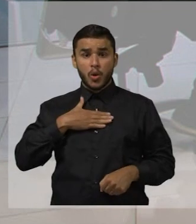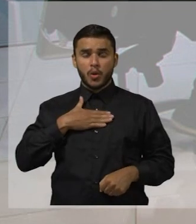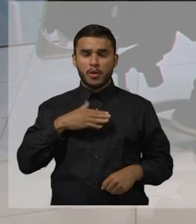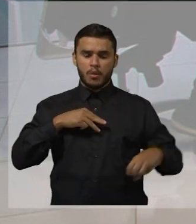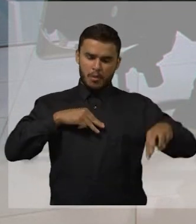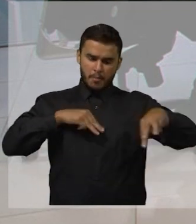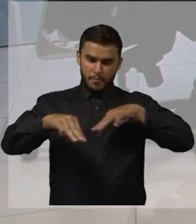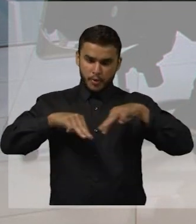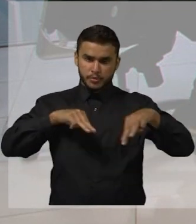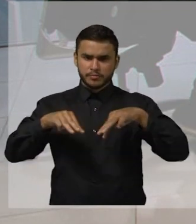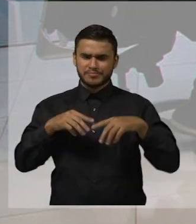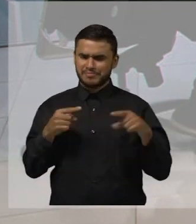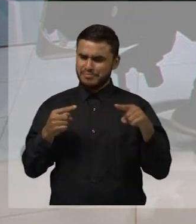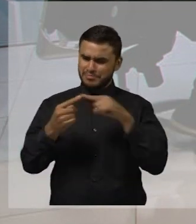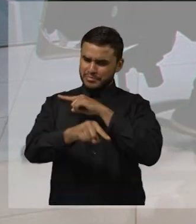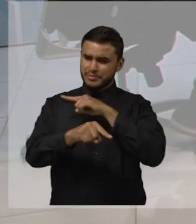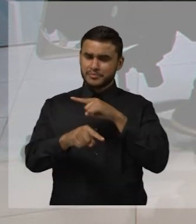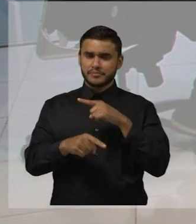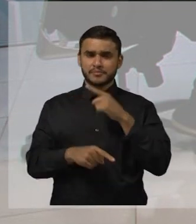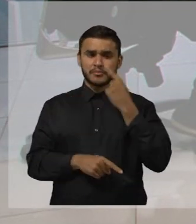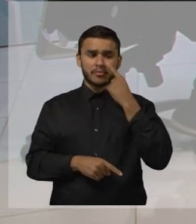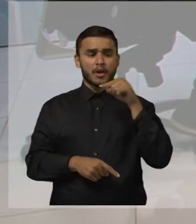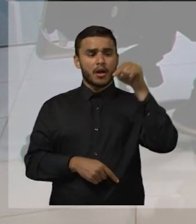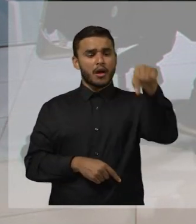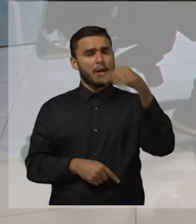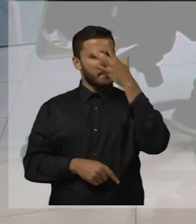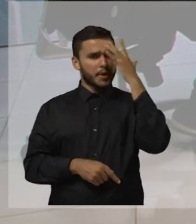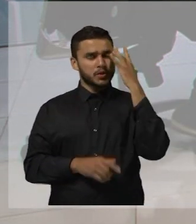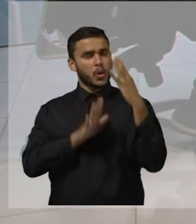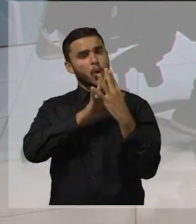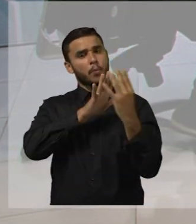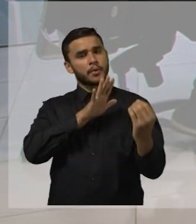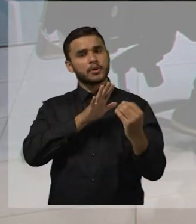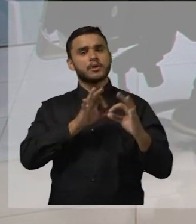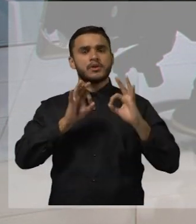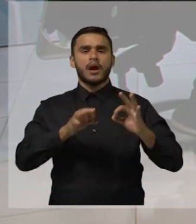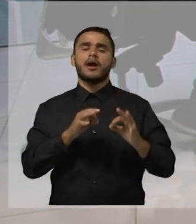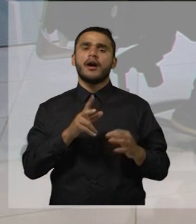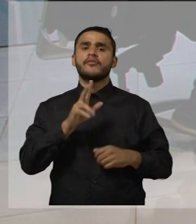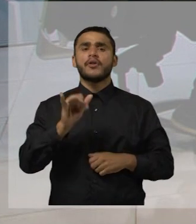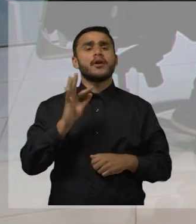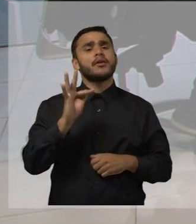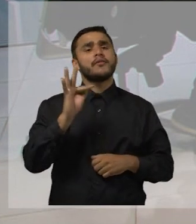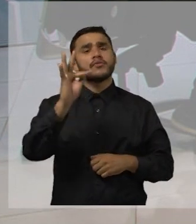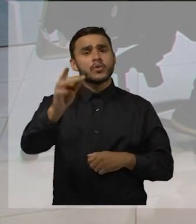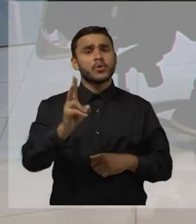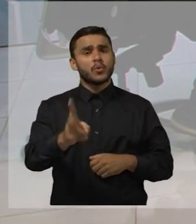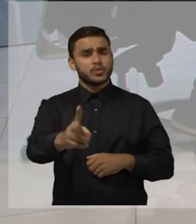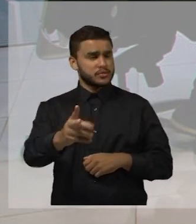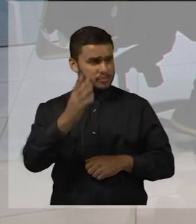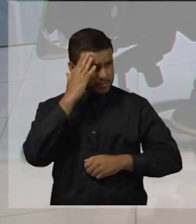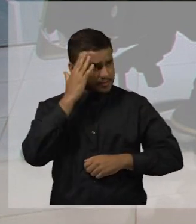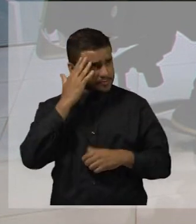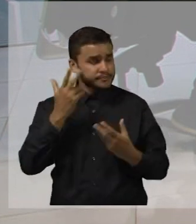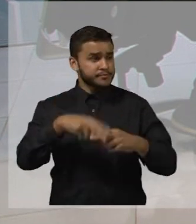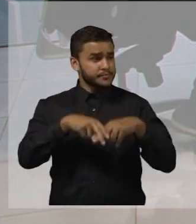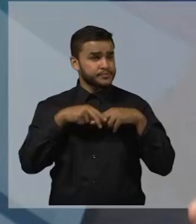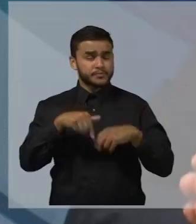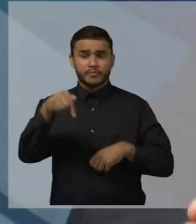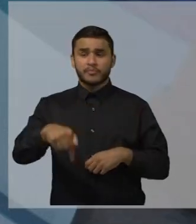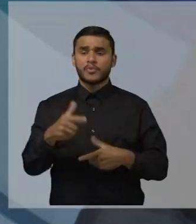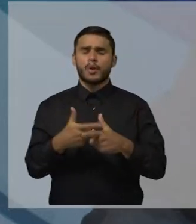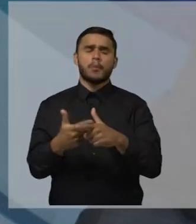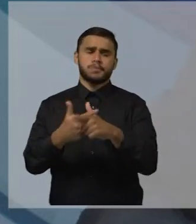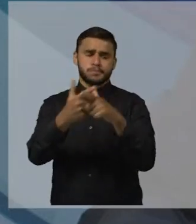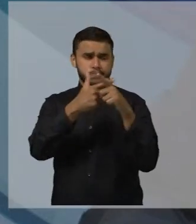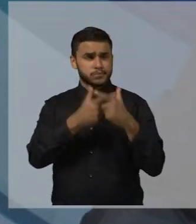de forma distorcida, você está criando uma linha de atuação que vai se perpetuar. O nosso problema, nós não